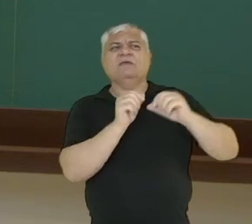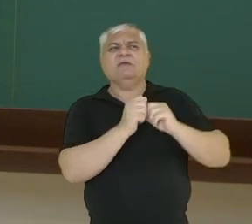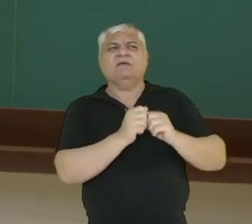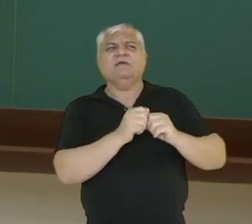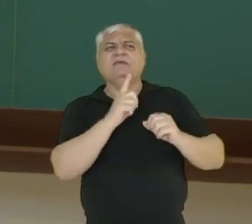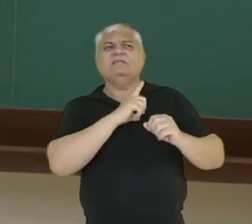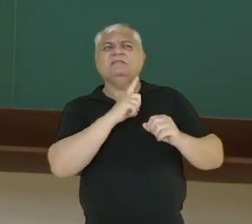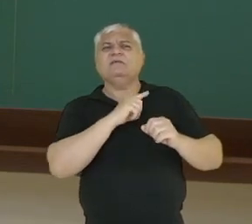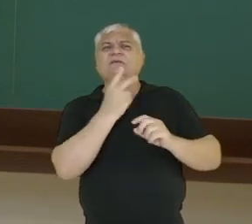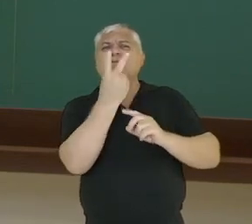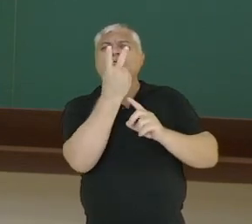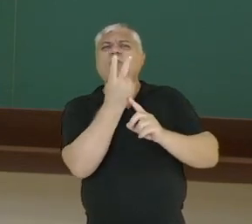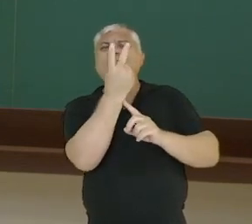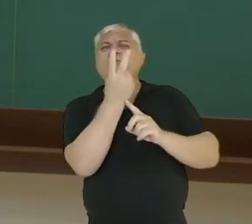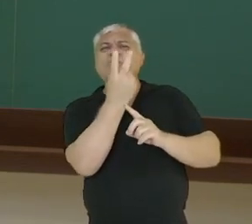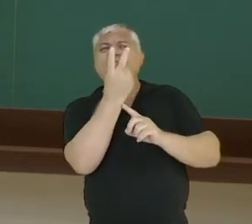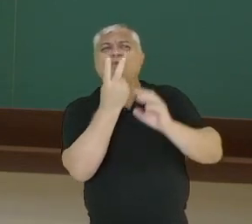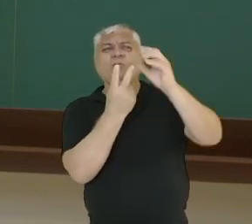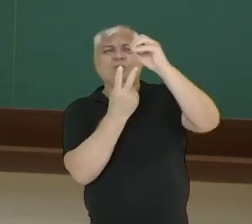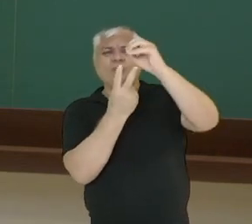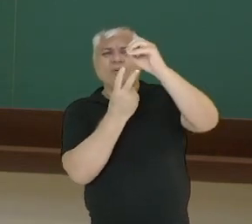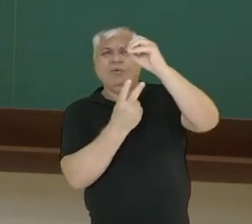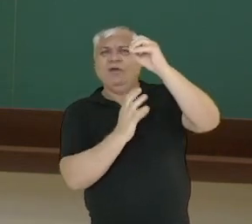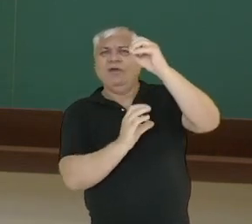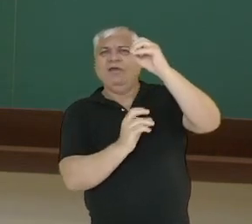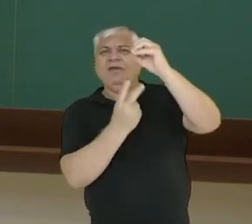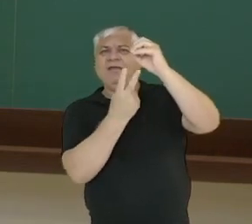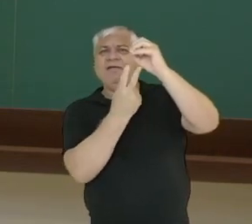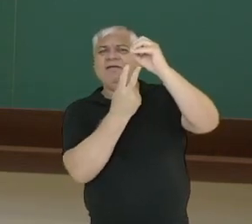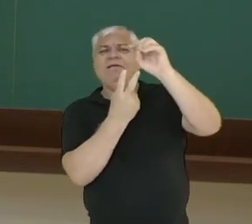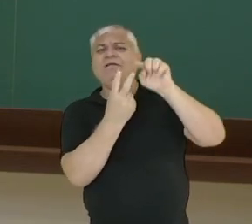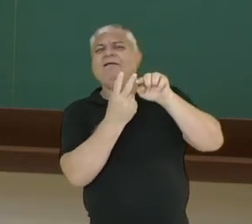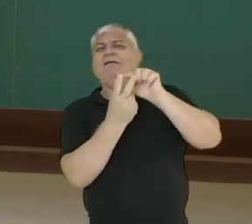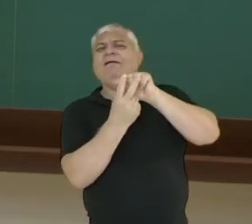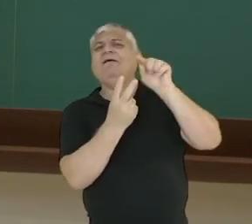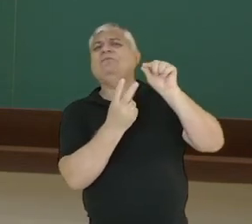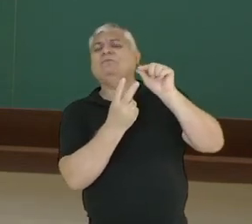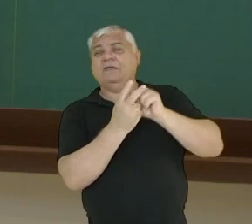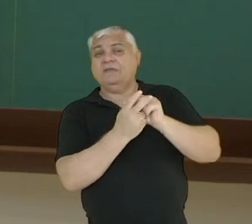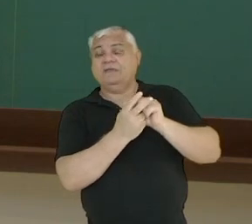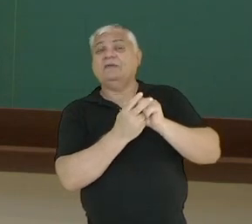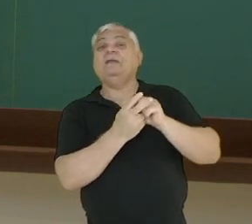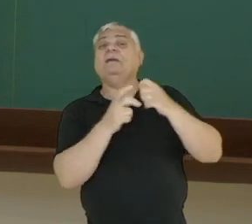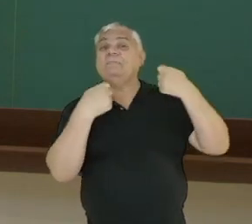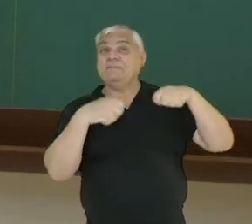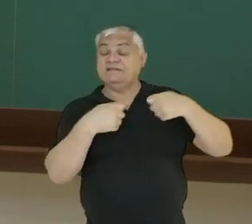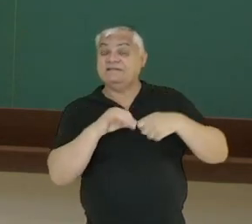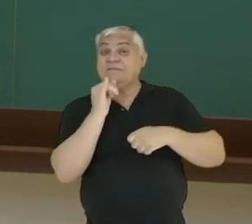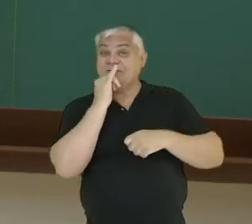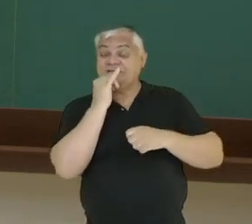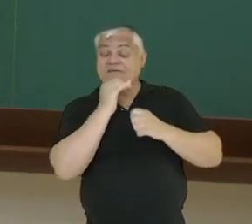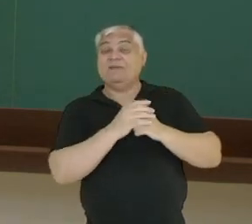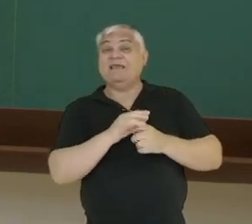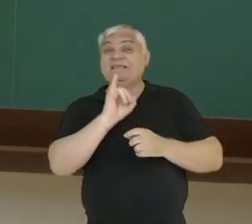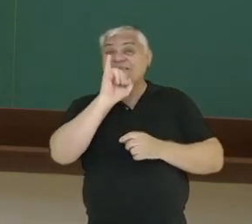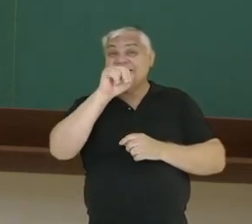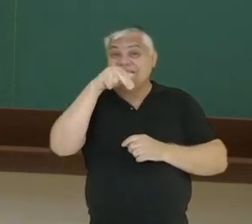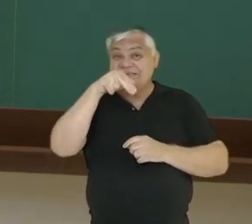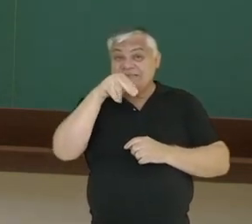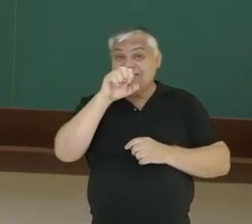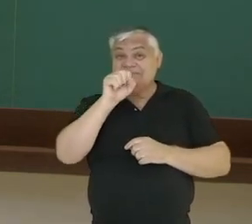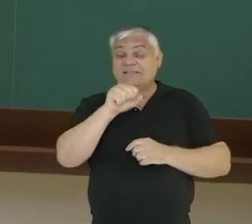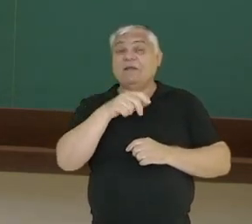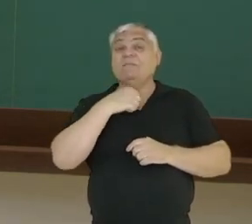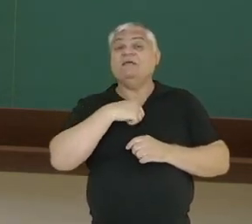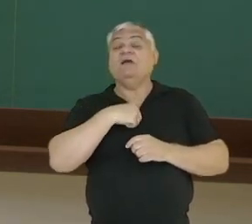mas e essa dupla ligação? Lembre, a dupla ligação, para ser insaturada, tem que ser entre